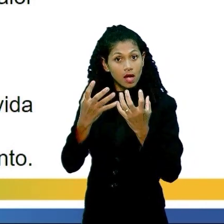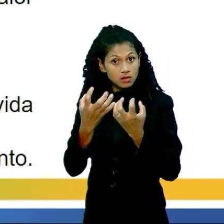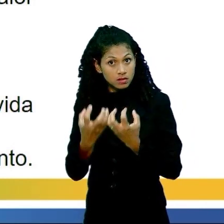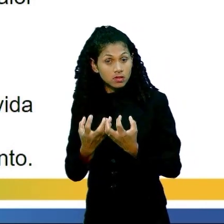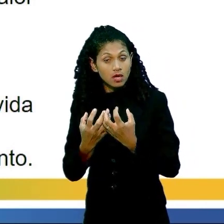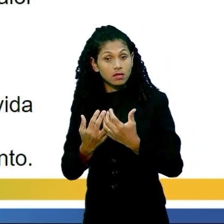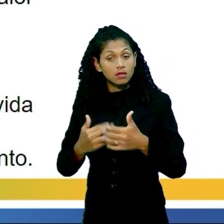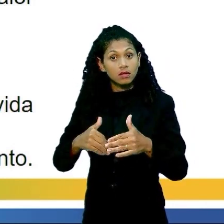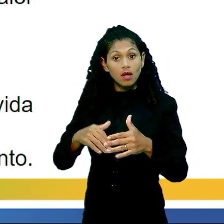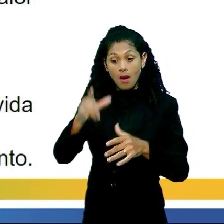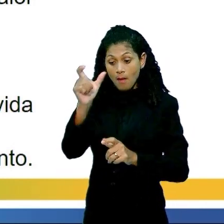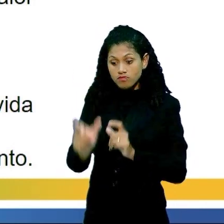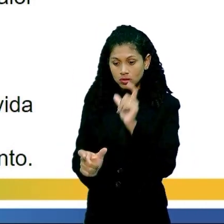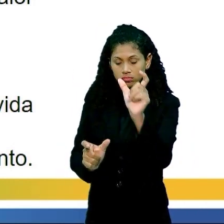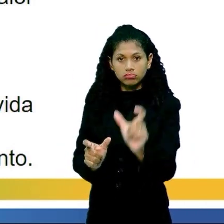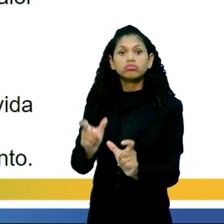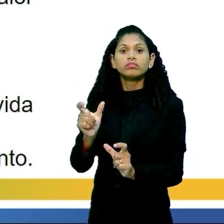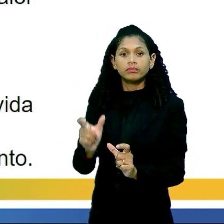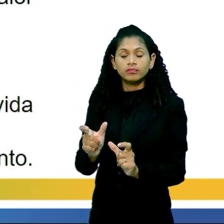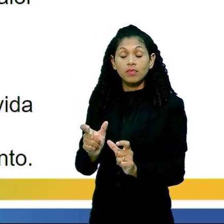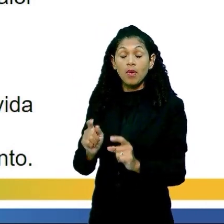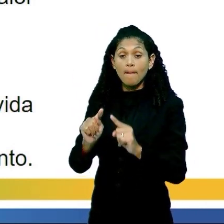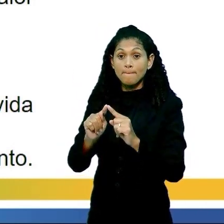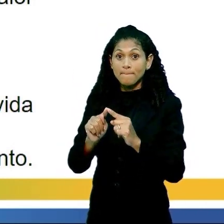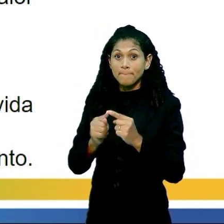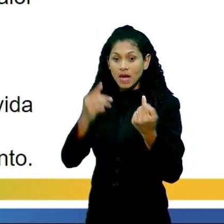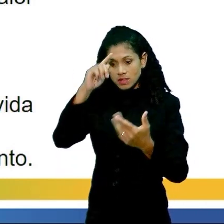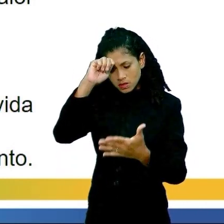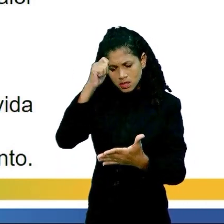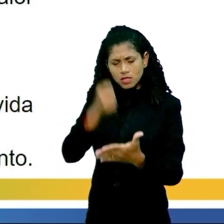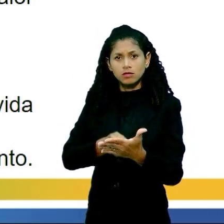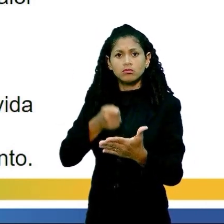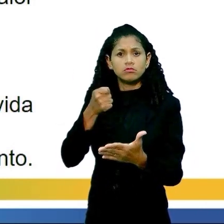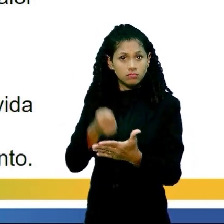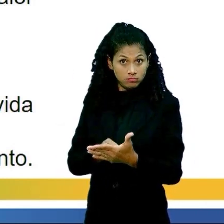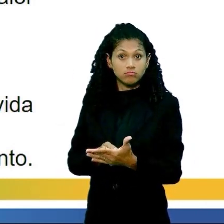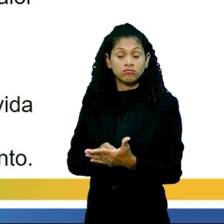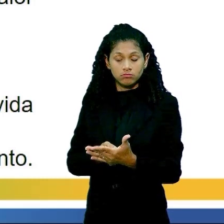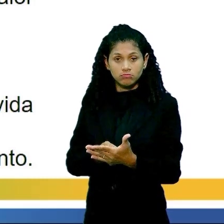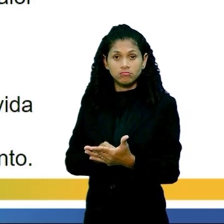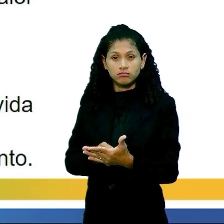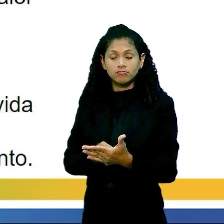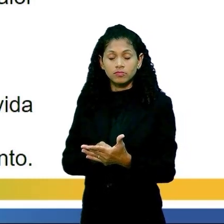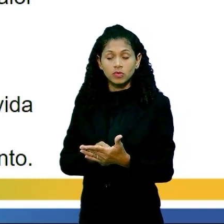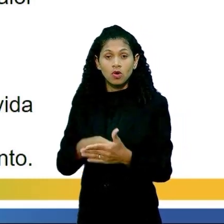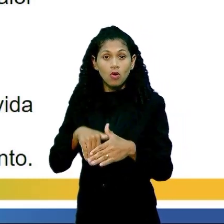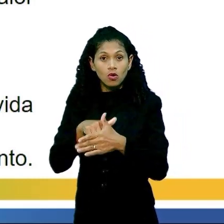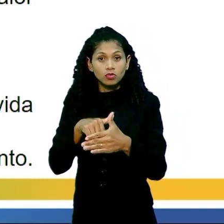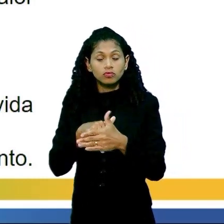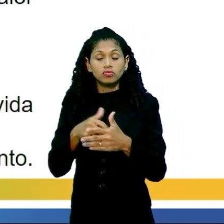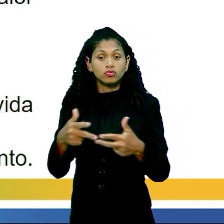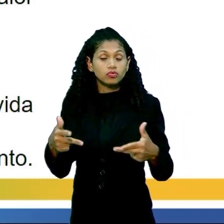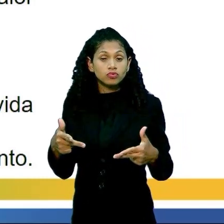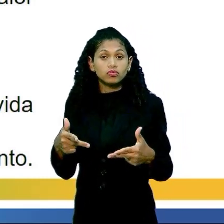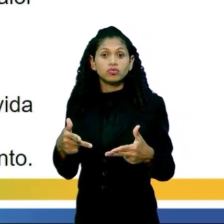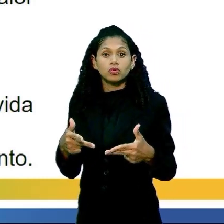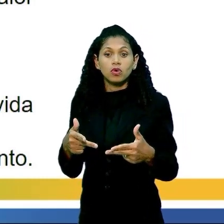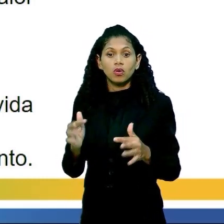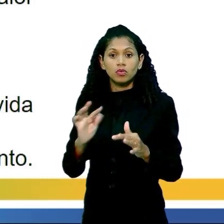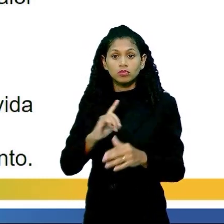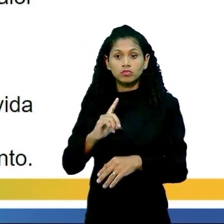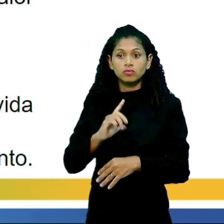são consideradas absolutamente obrigatórias durante a prática. O jogo é dotado de um fim em si